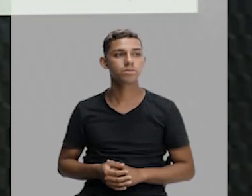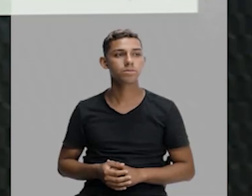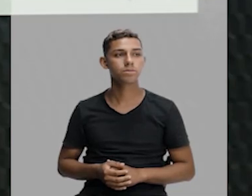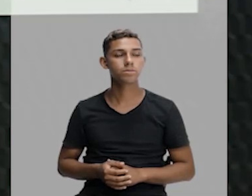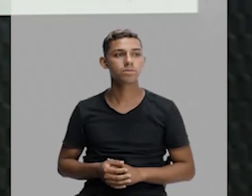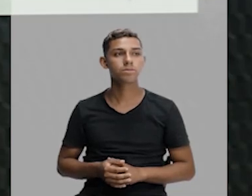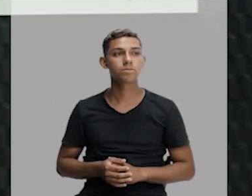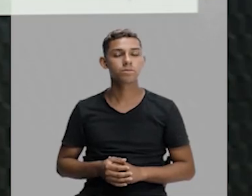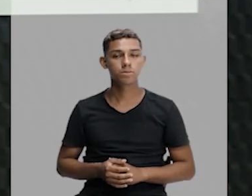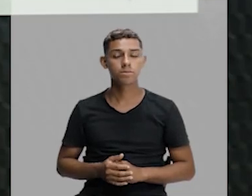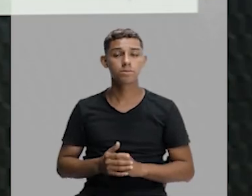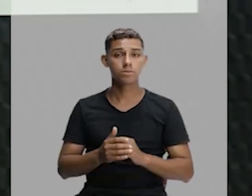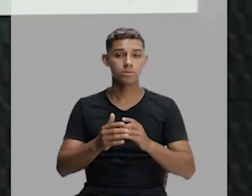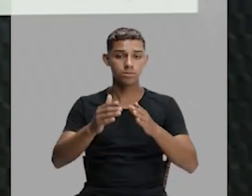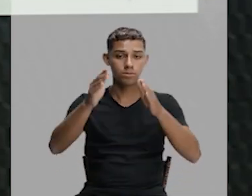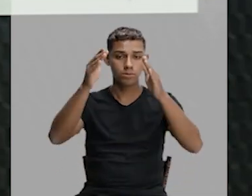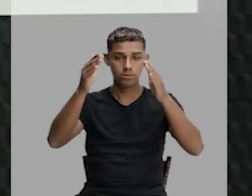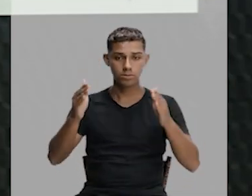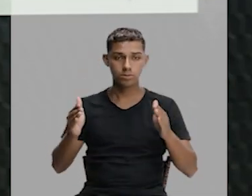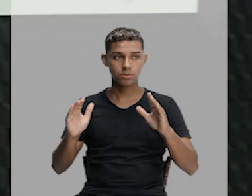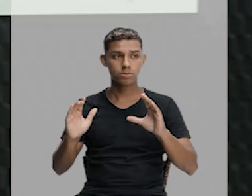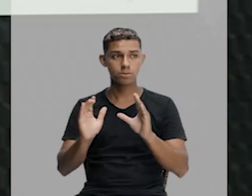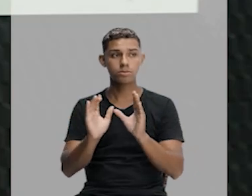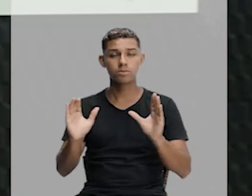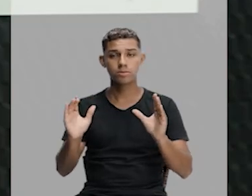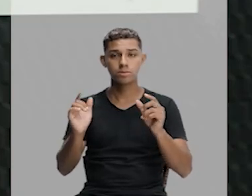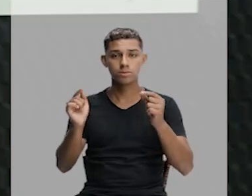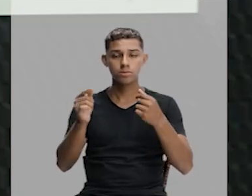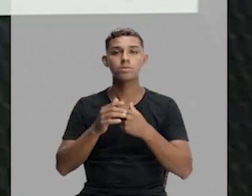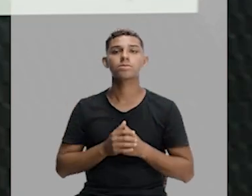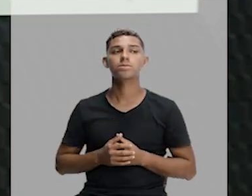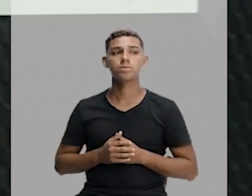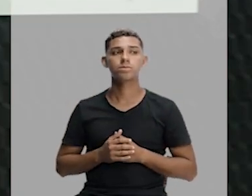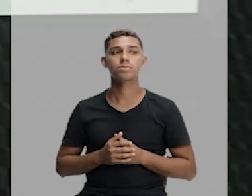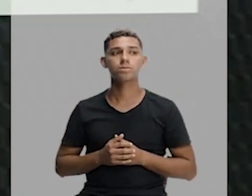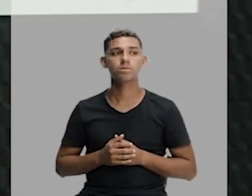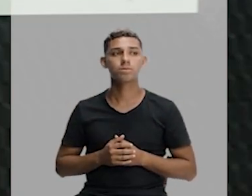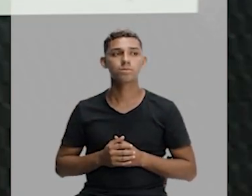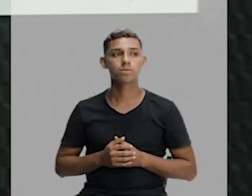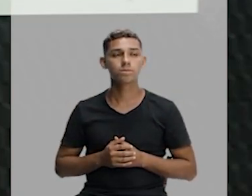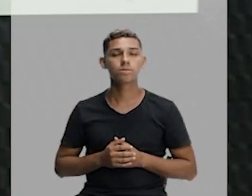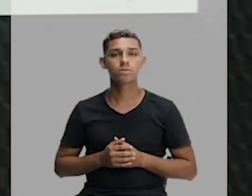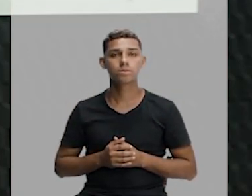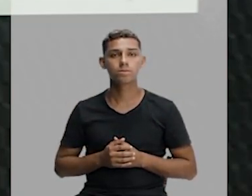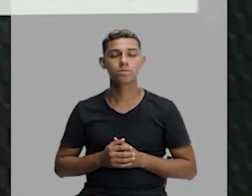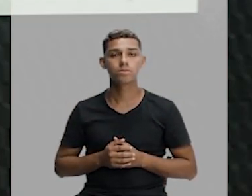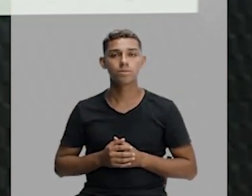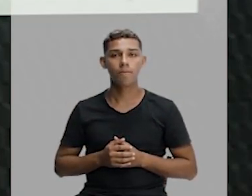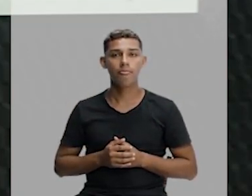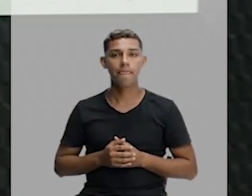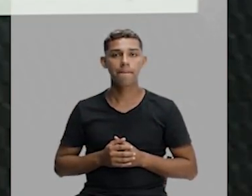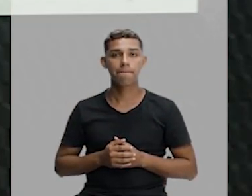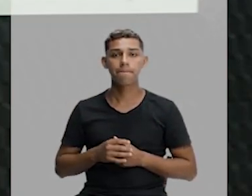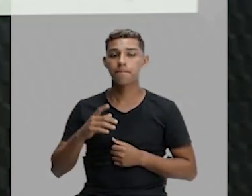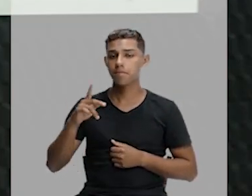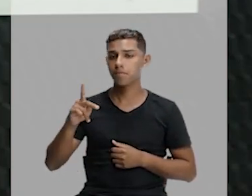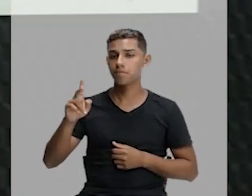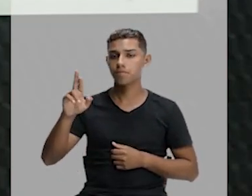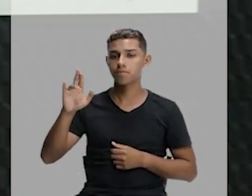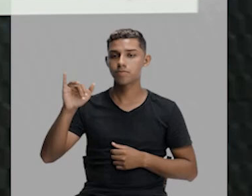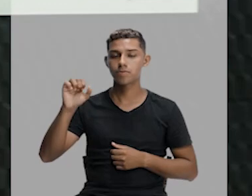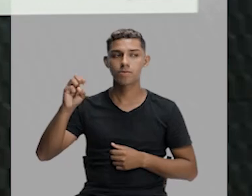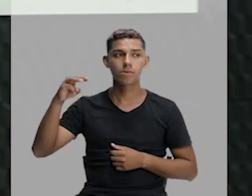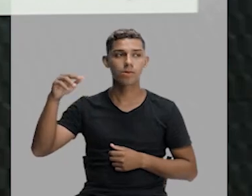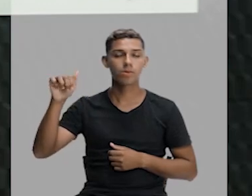Certo? Ele forma a lateral. É o polígono que vai formar a lateral, tá, do seu prisma. Tá?